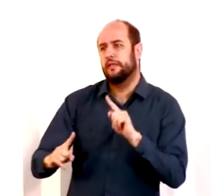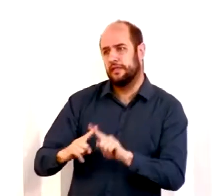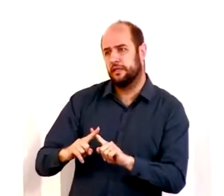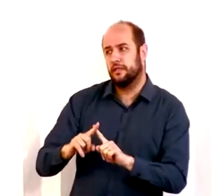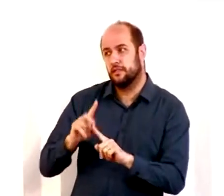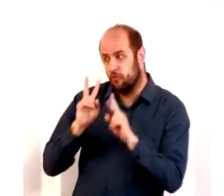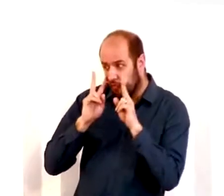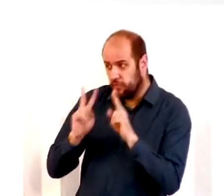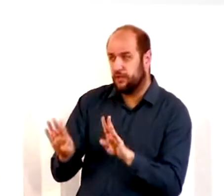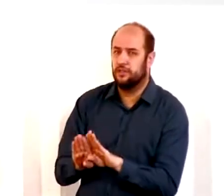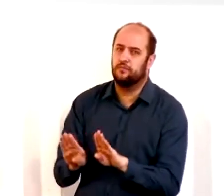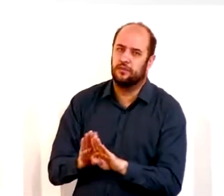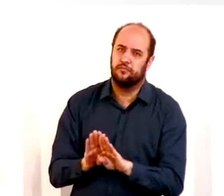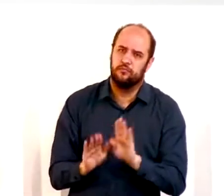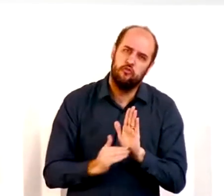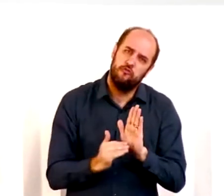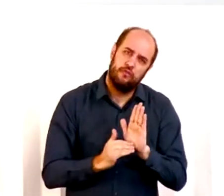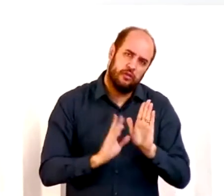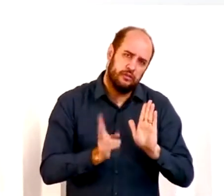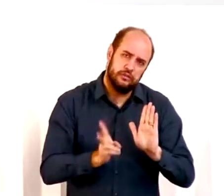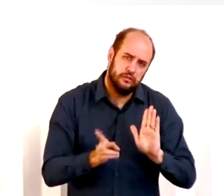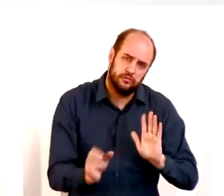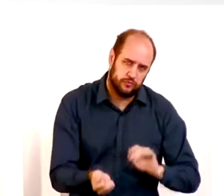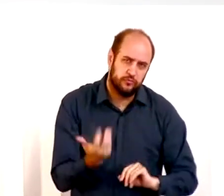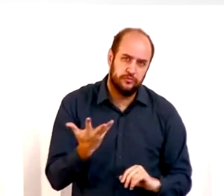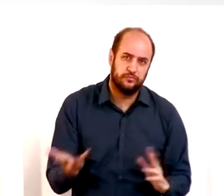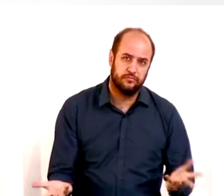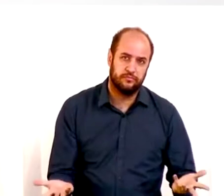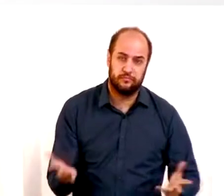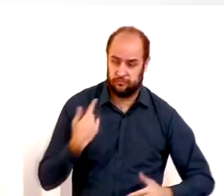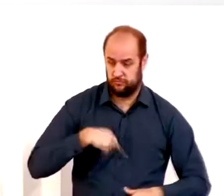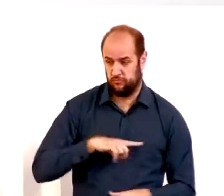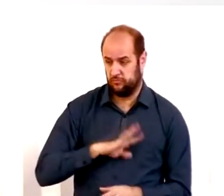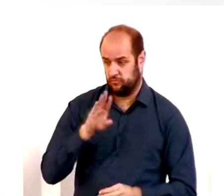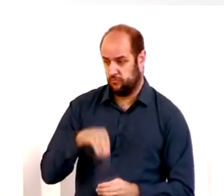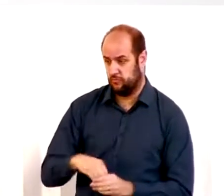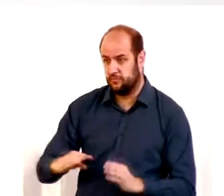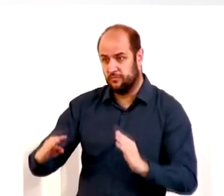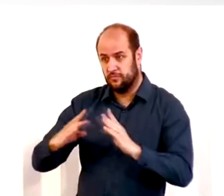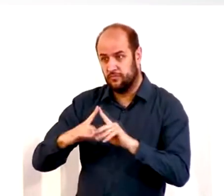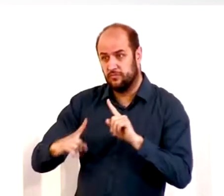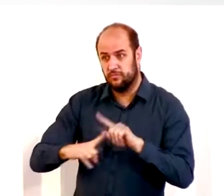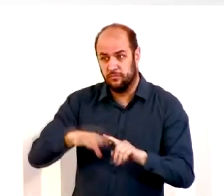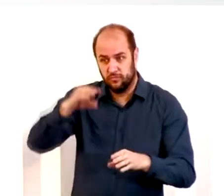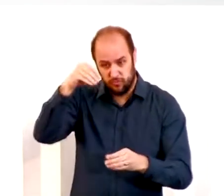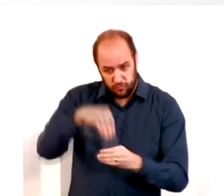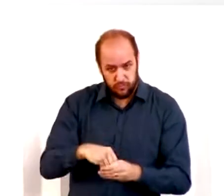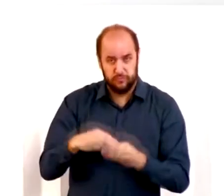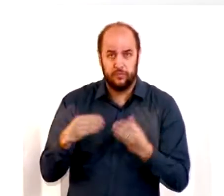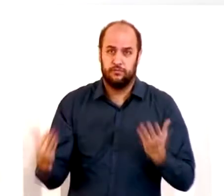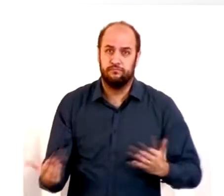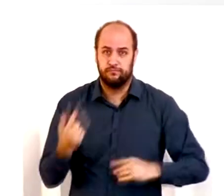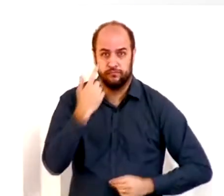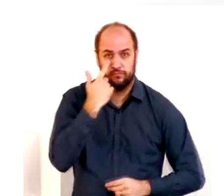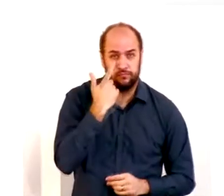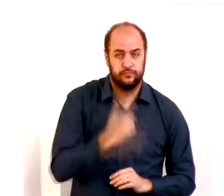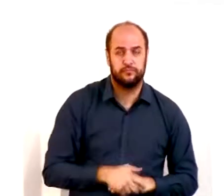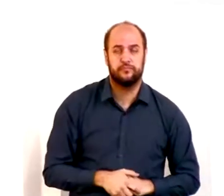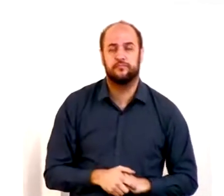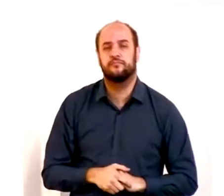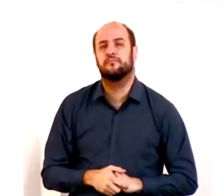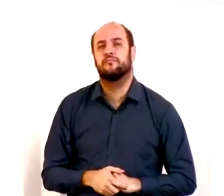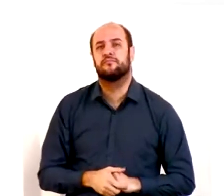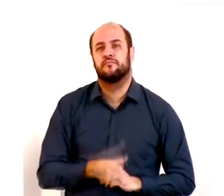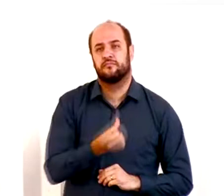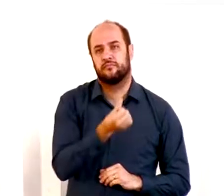que em última análise é o que vai acontecer. No nosso caso, as eleições, a igreja elege os seus líderes. Veja só, 6